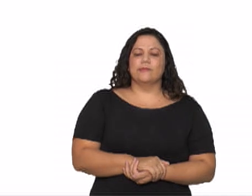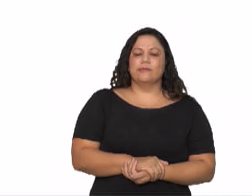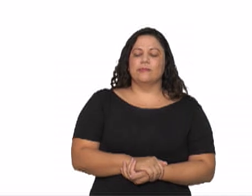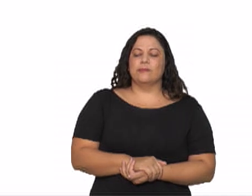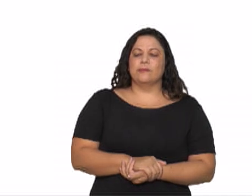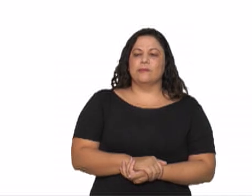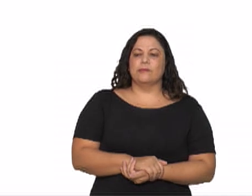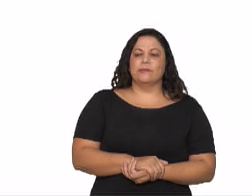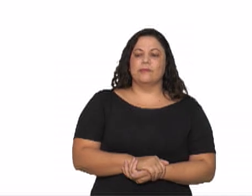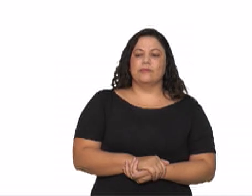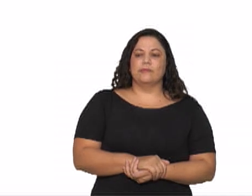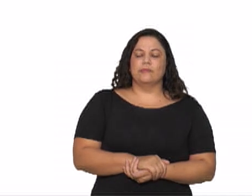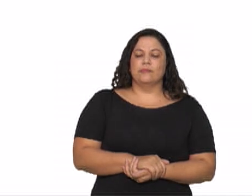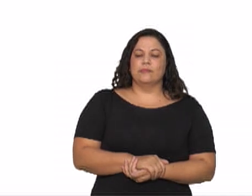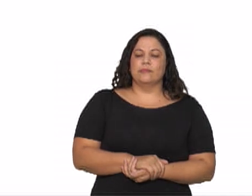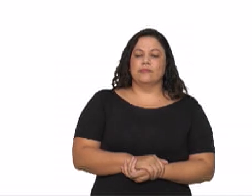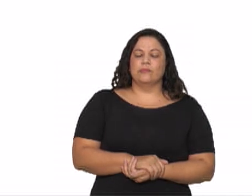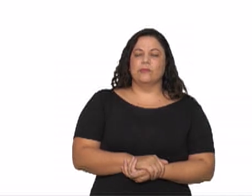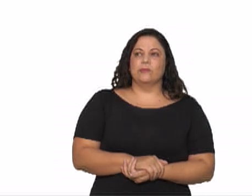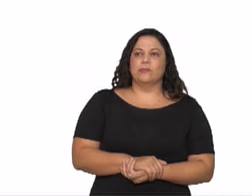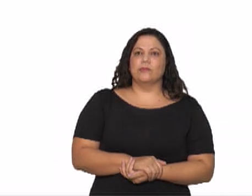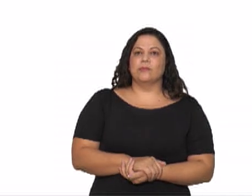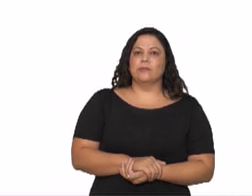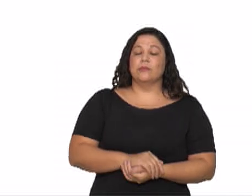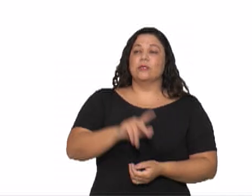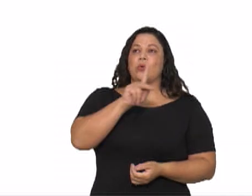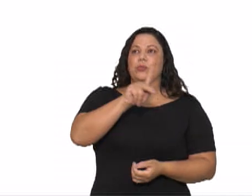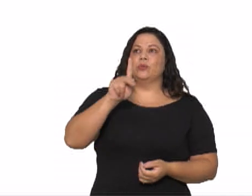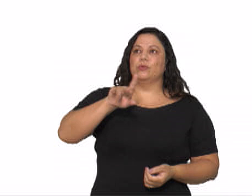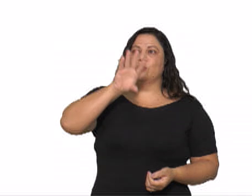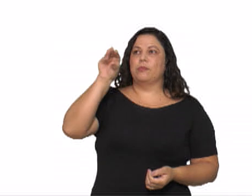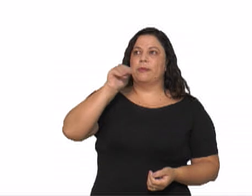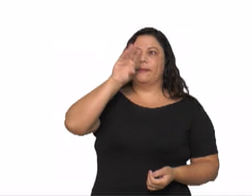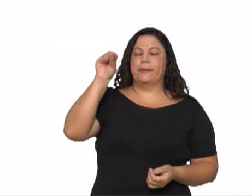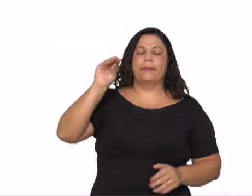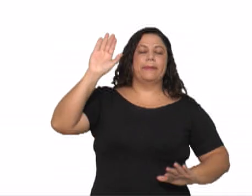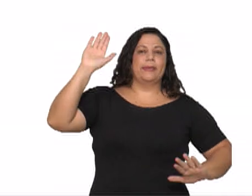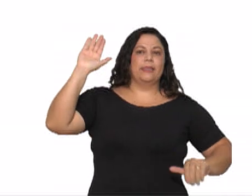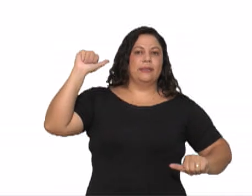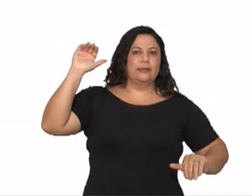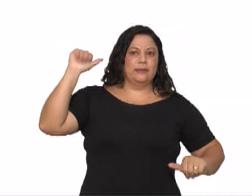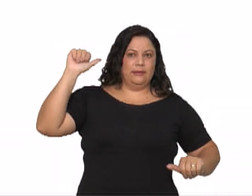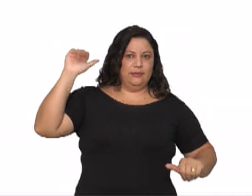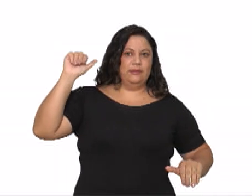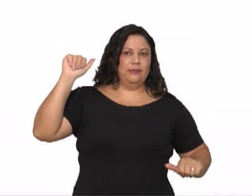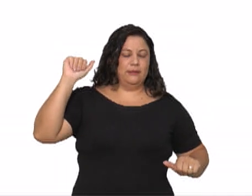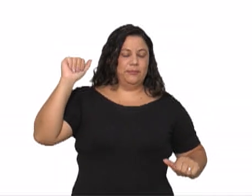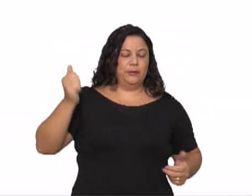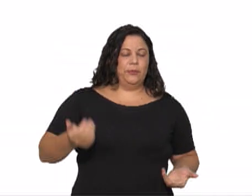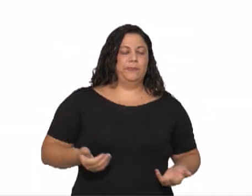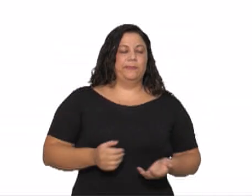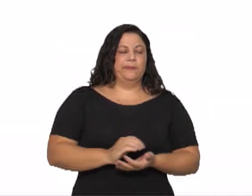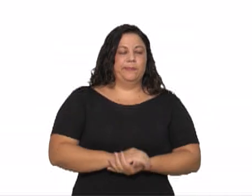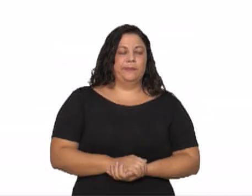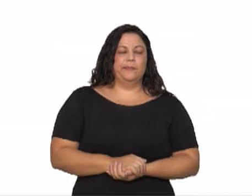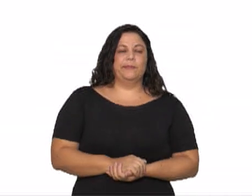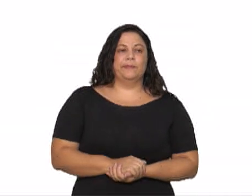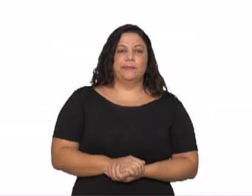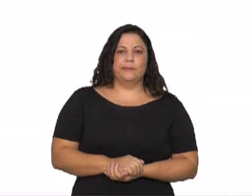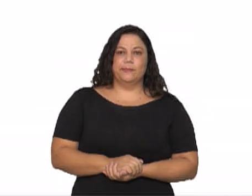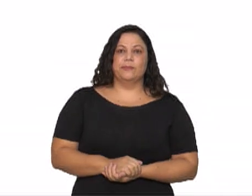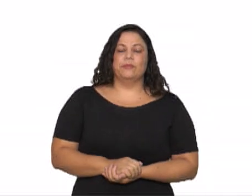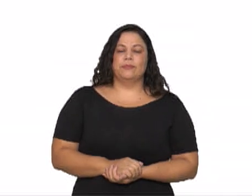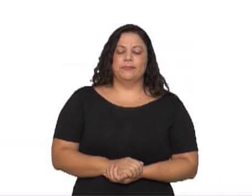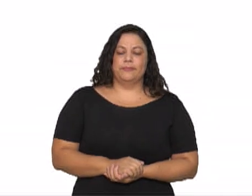apenas por escrever. Não cantaria nada, me quedaria callada sem desencantar. Contaria o